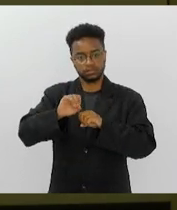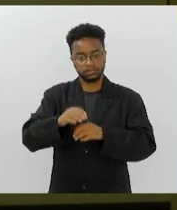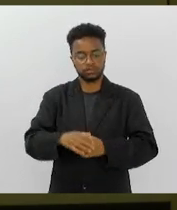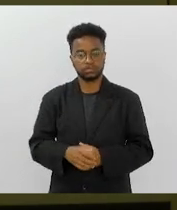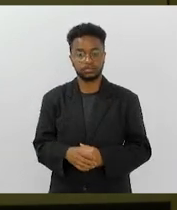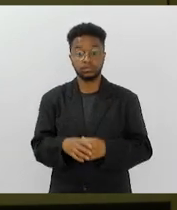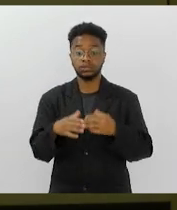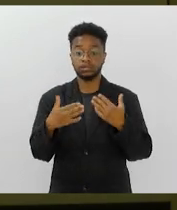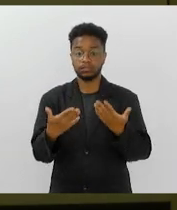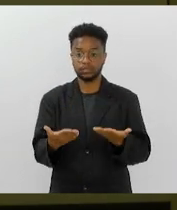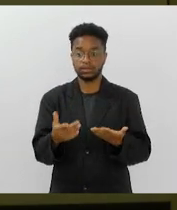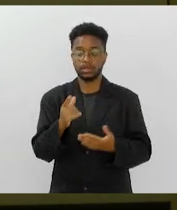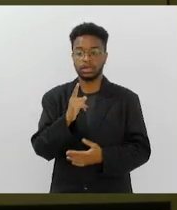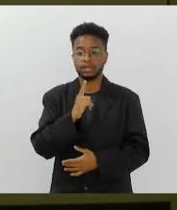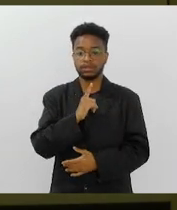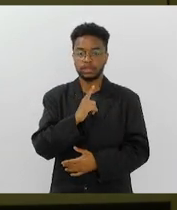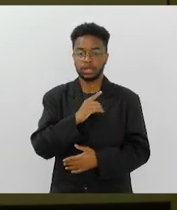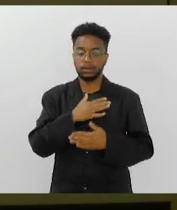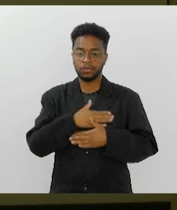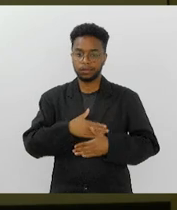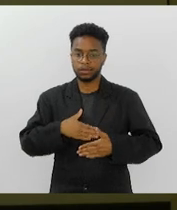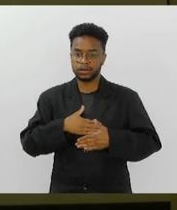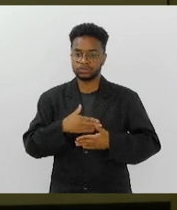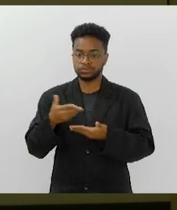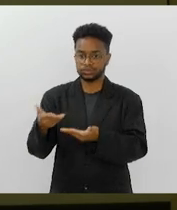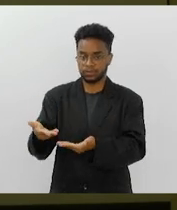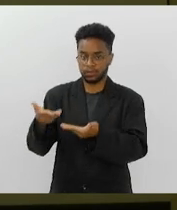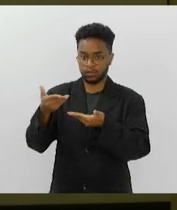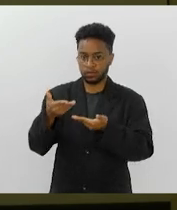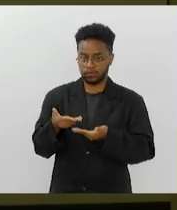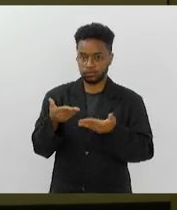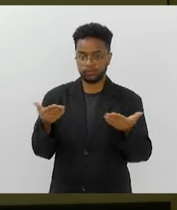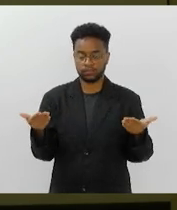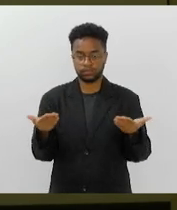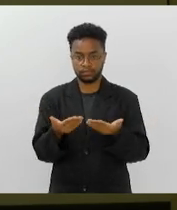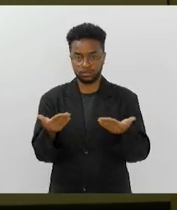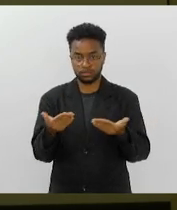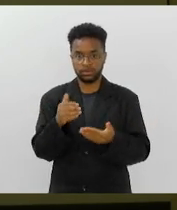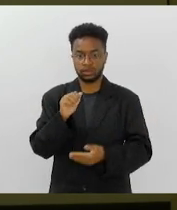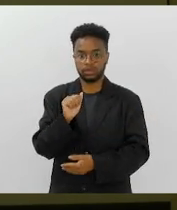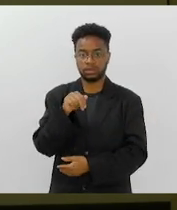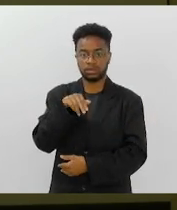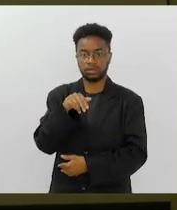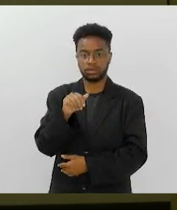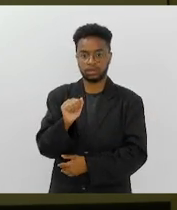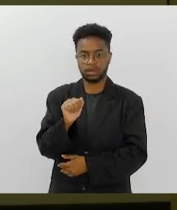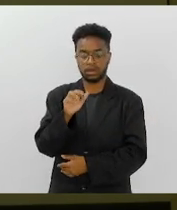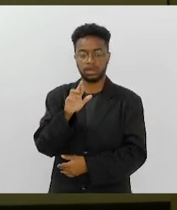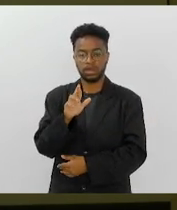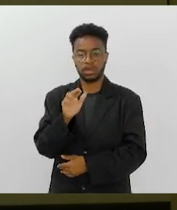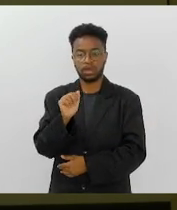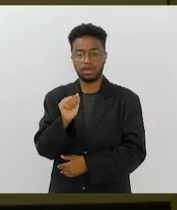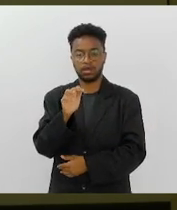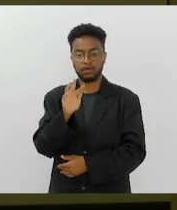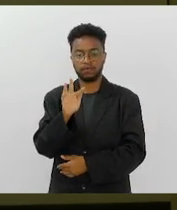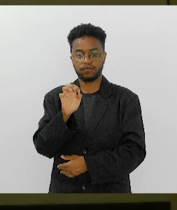a honra de receber aqui a Ana Rafaela Leopoldina Magalhães, que vem